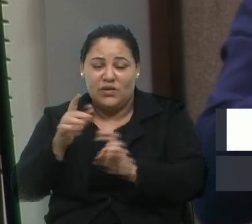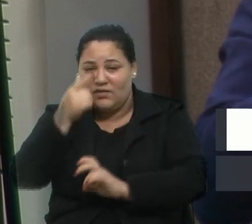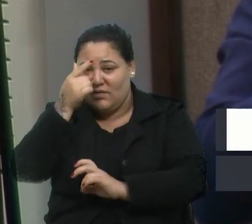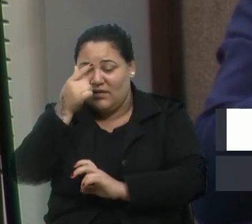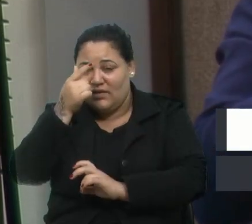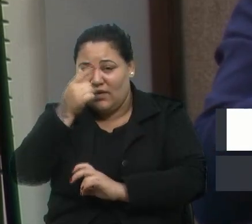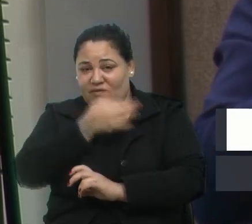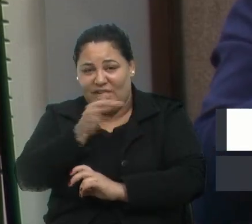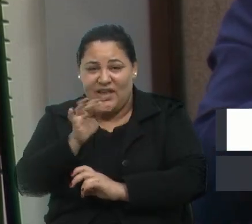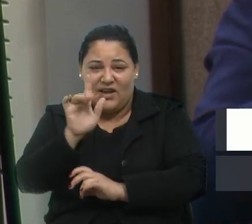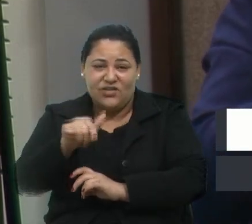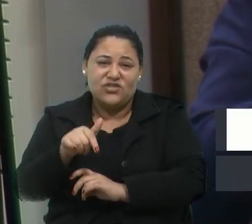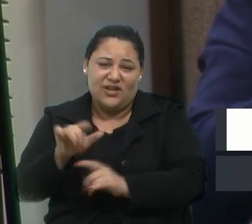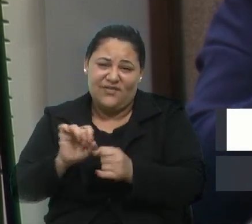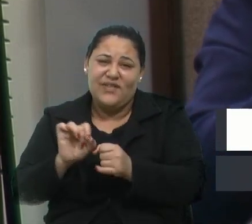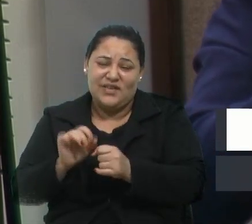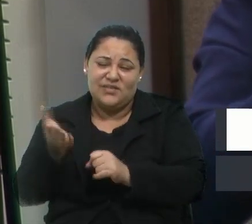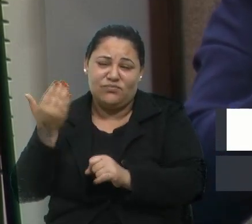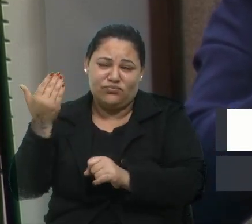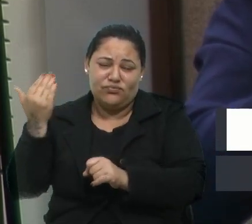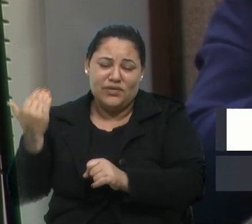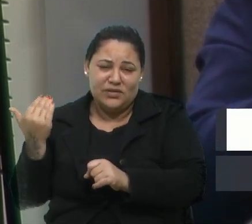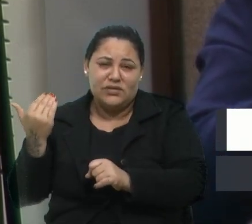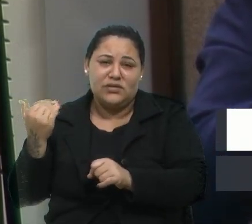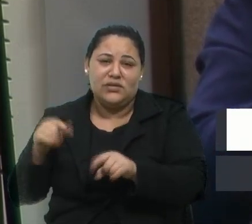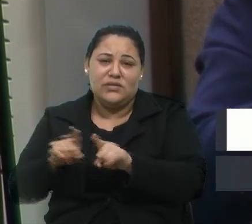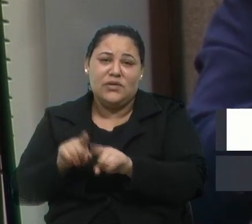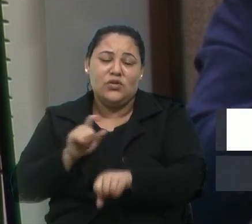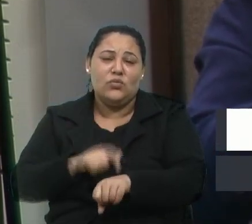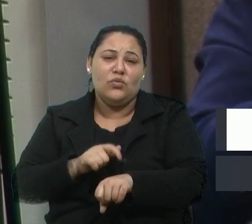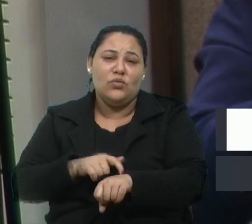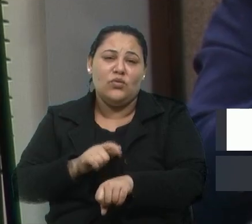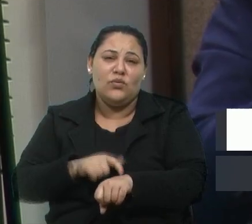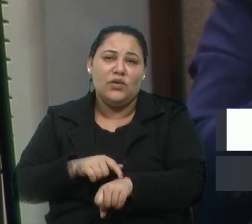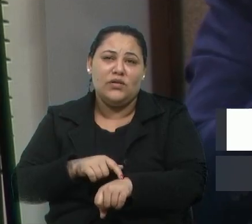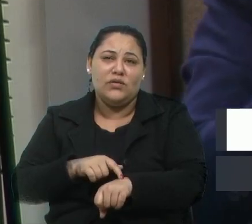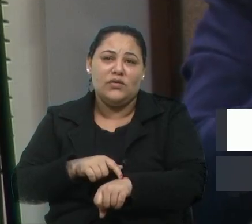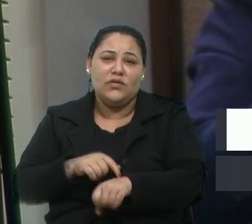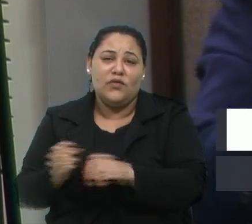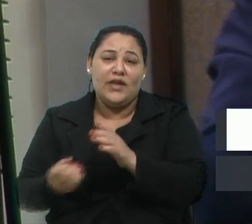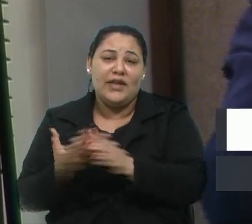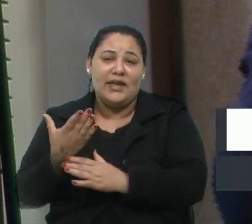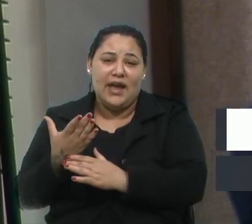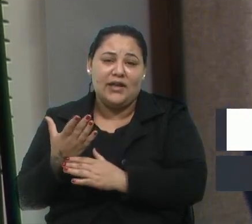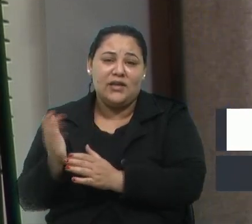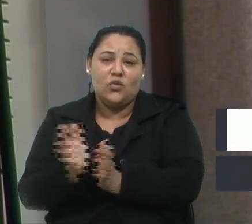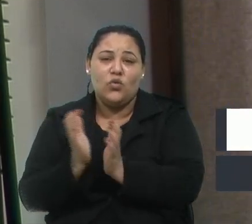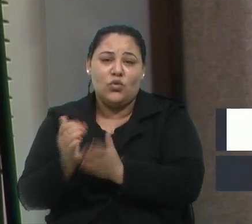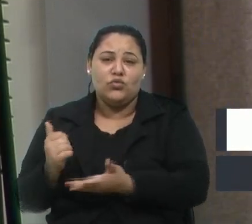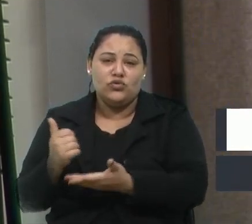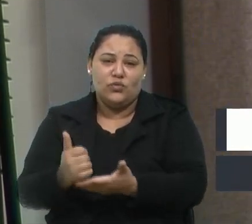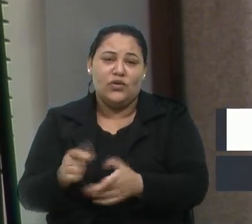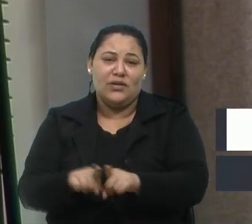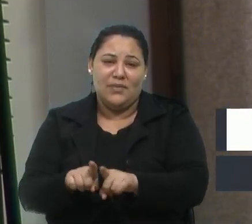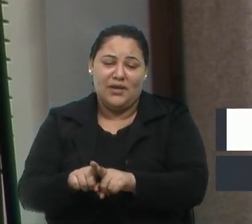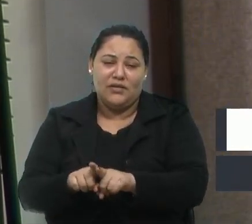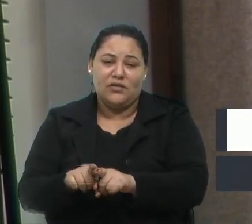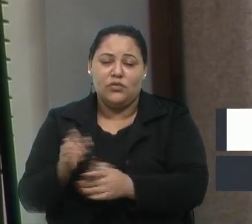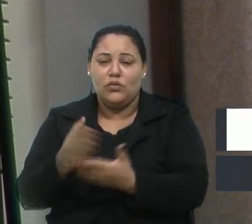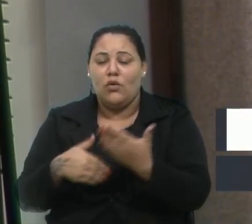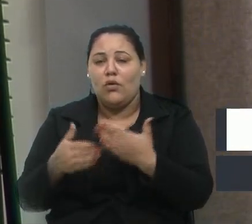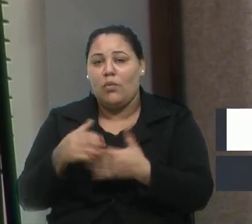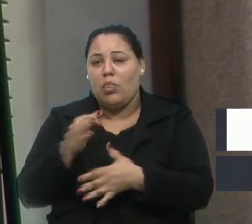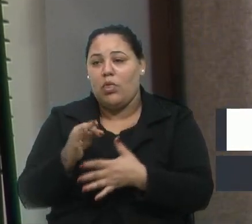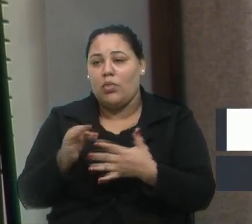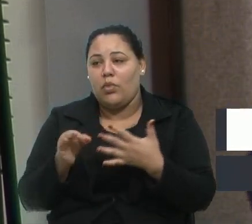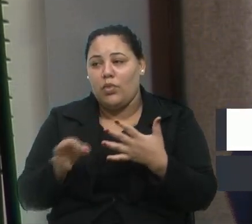ela já foi feita nesta casa, inclusive no momento da instalação da frente parlamentar. Então, todos os fatos, a